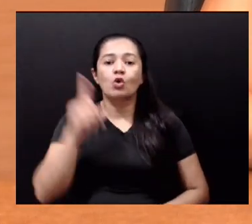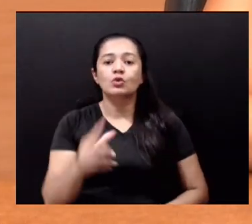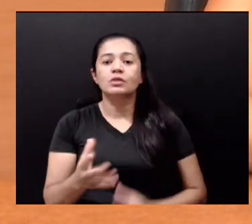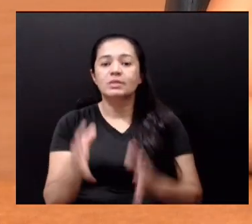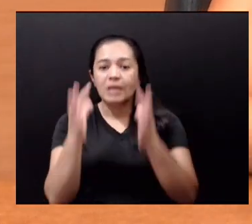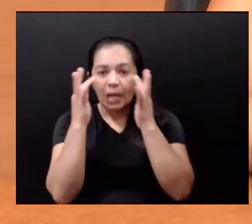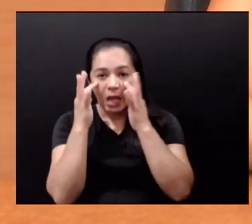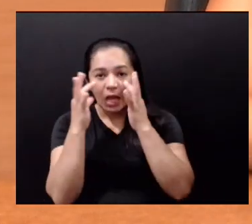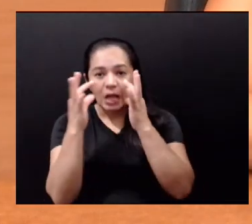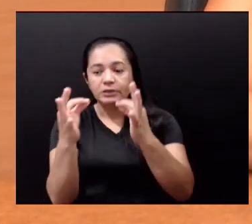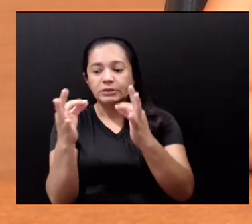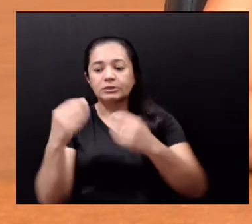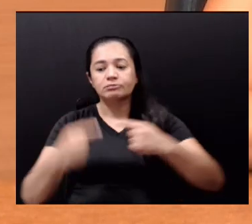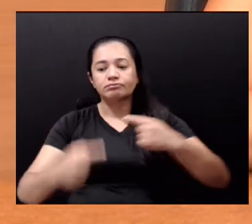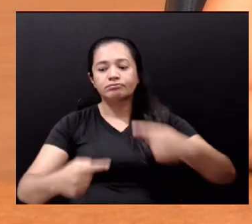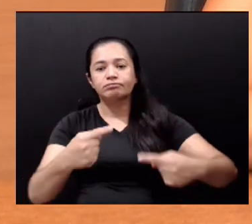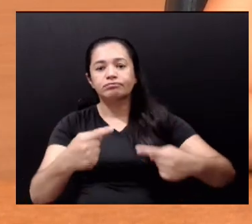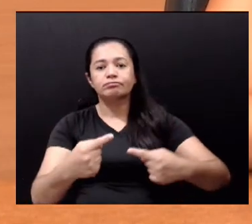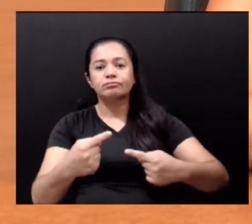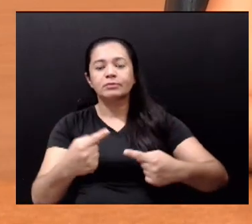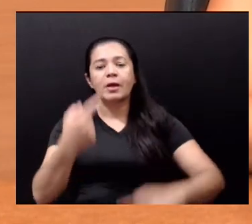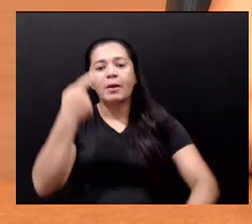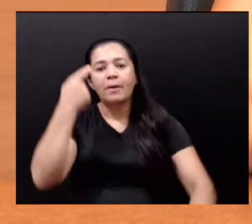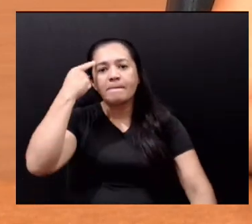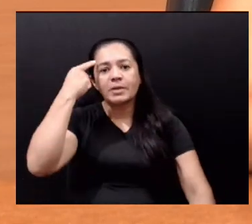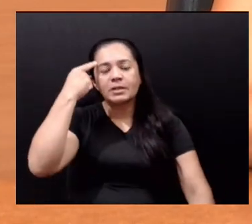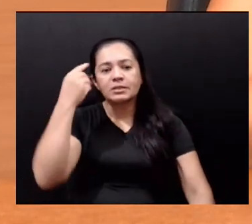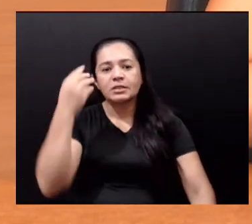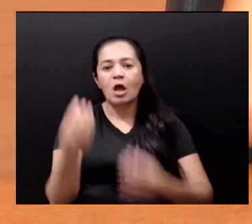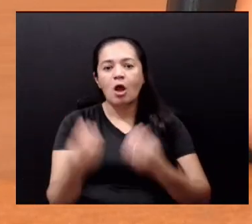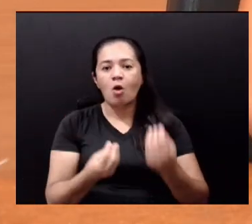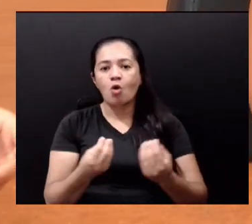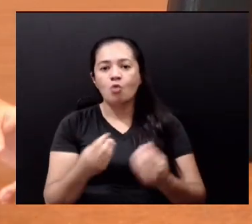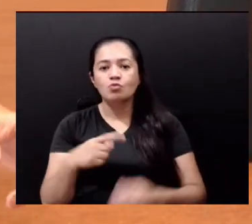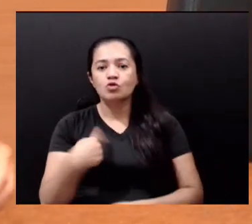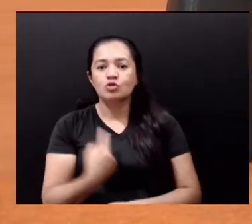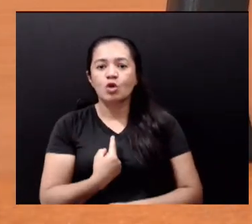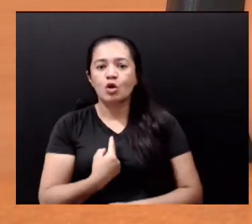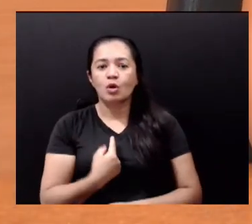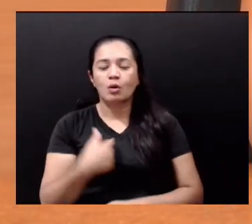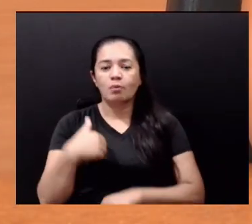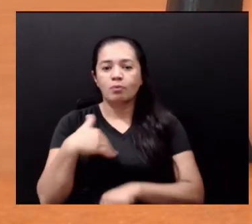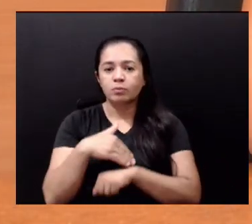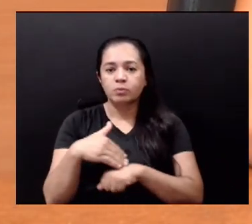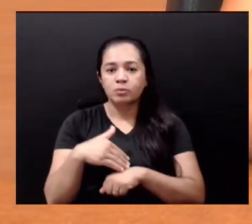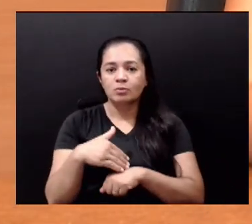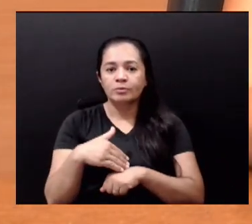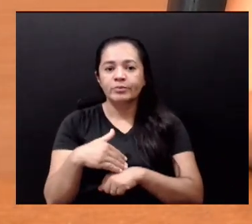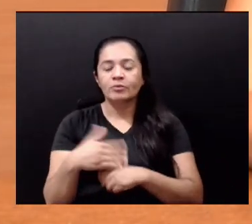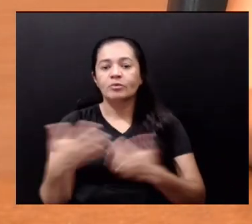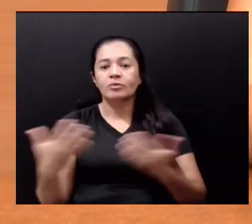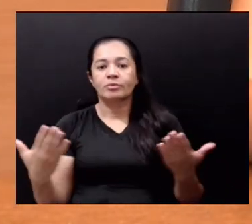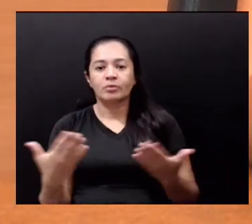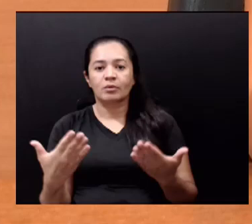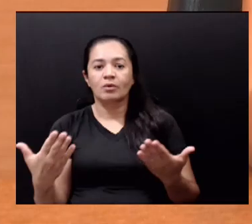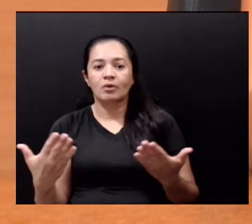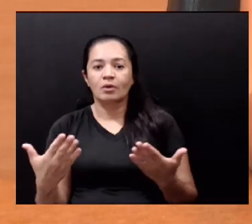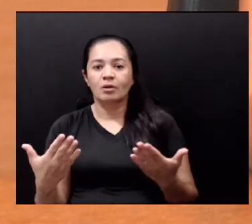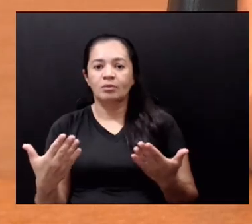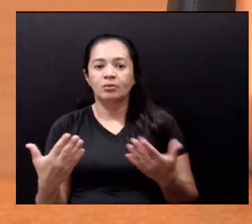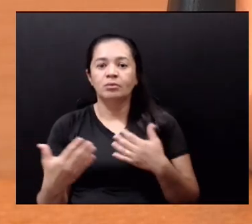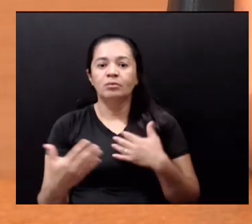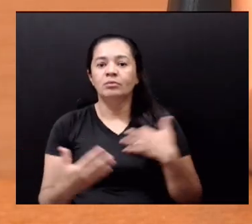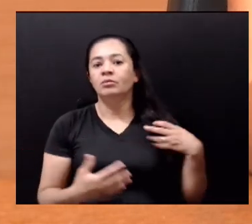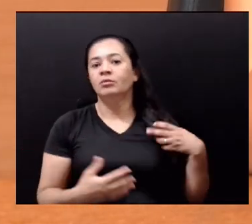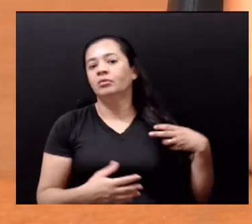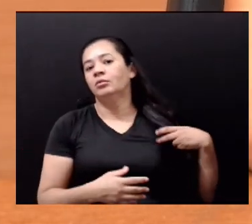discussão pública e pensar políticas para como a gente lida com isso. Então, passo a palavra para a Tamires Cantares, para fazer sua